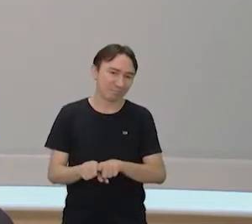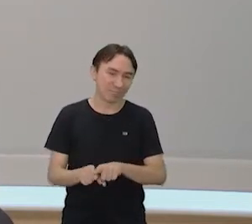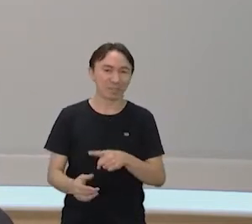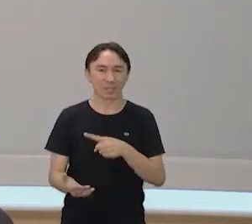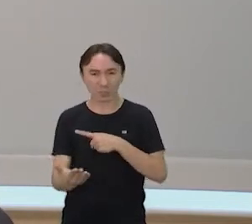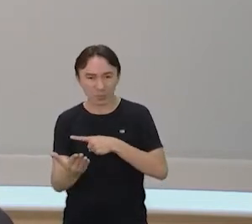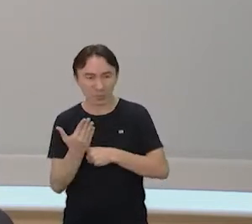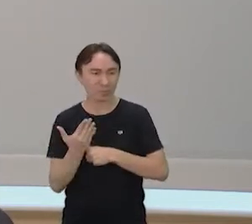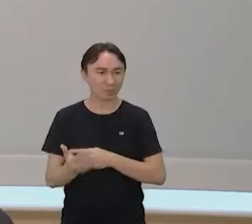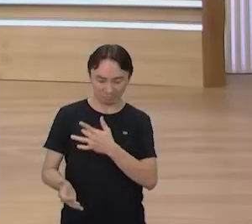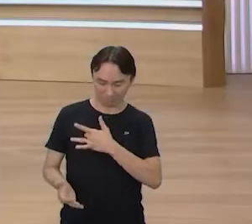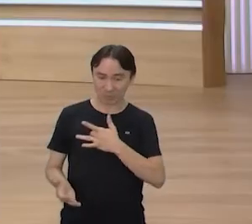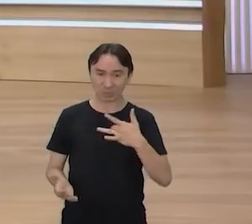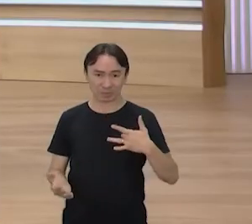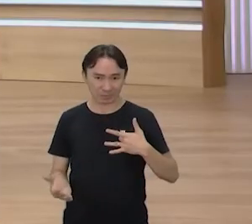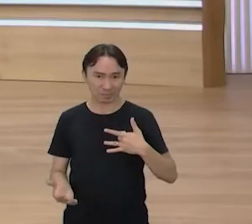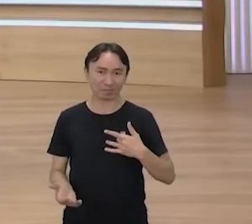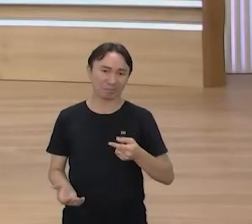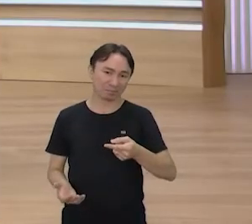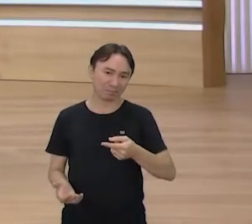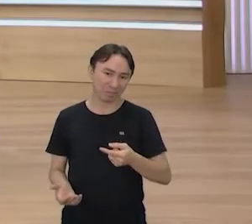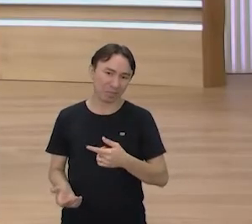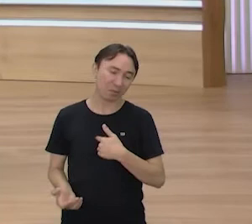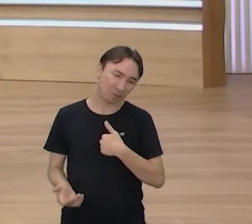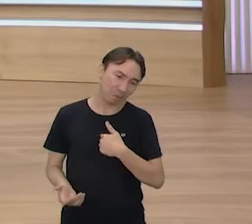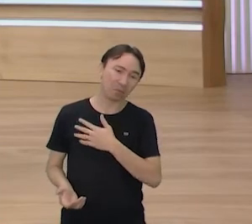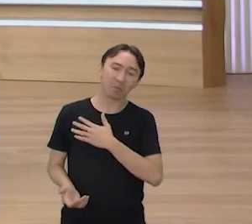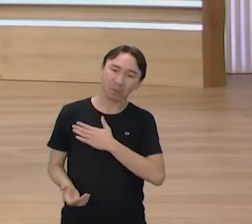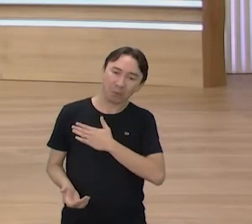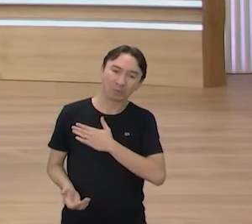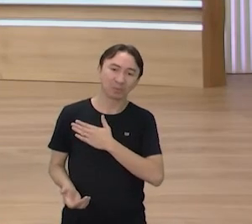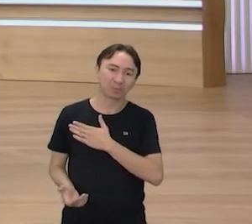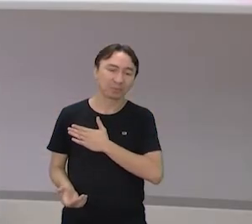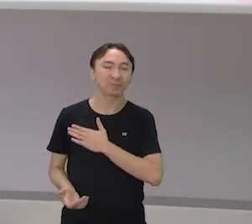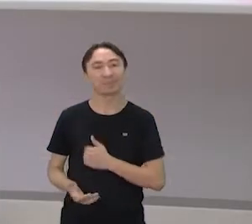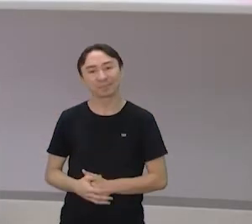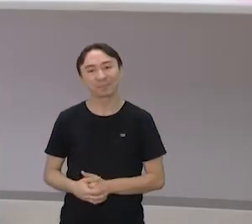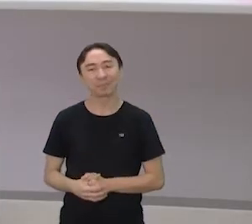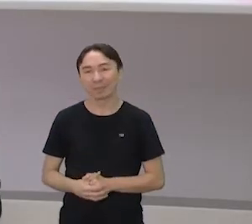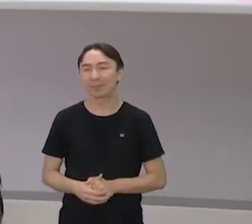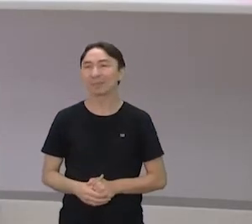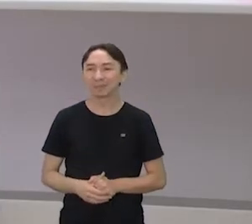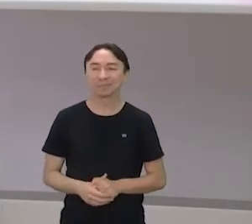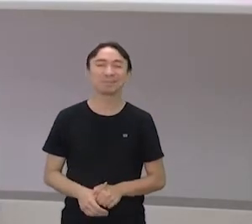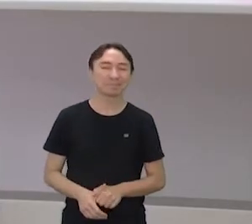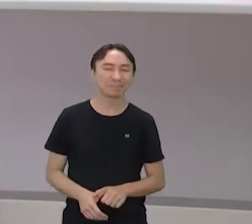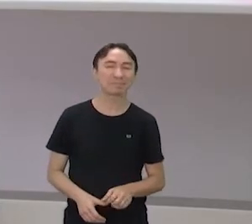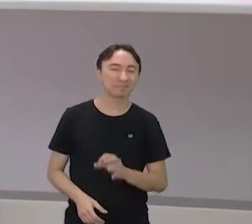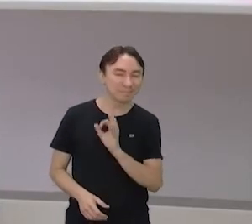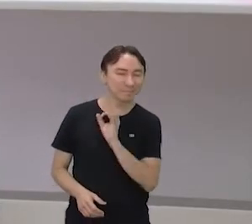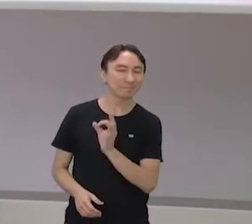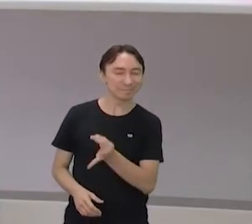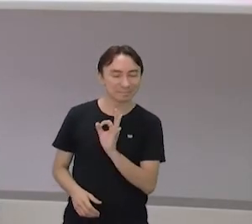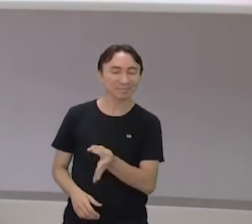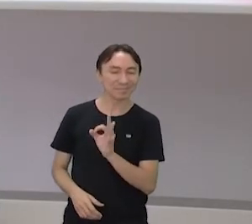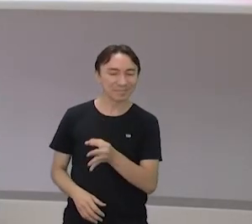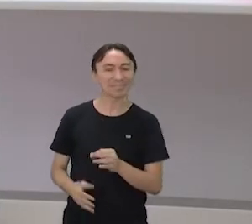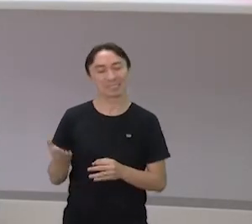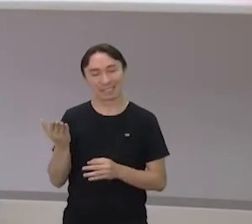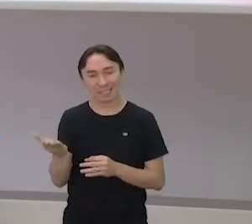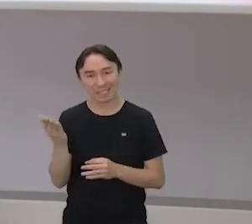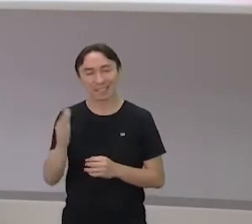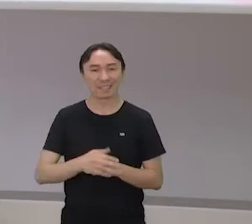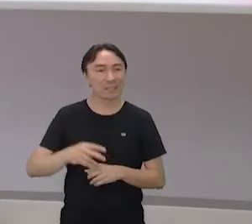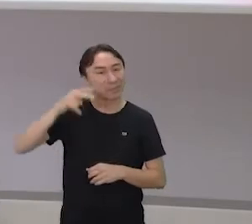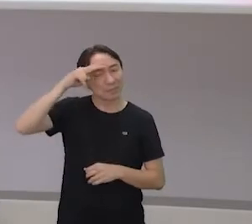saúde mesmo, e aí a gente joga. E eu amo, acho muito bom. É isso, então não é à toa. Eu sempre soube desse gosto, né, que a